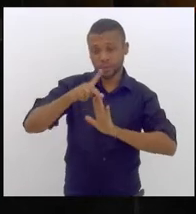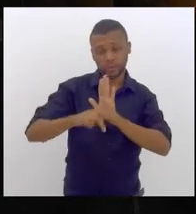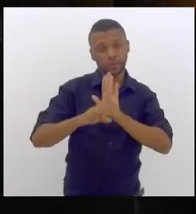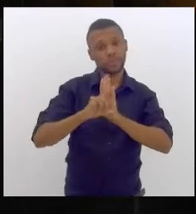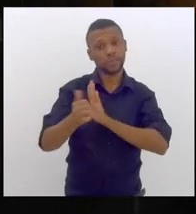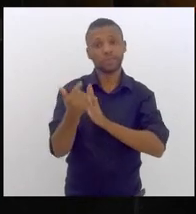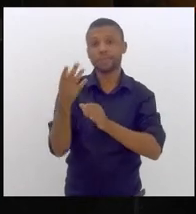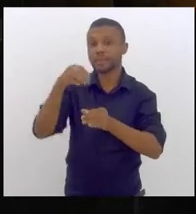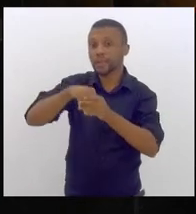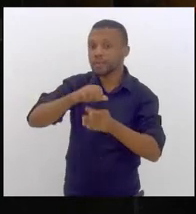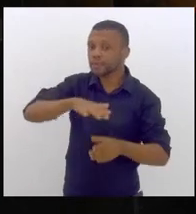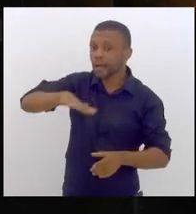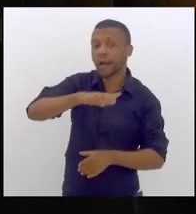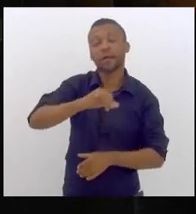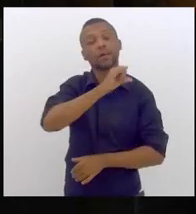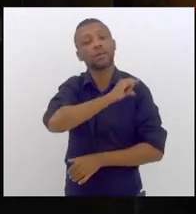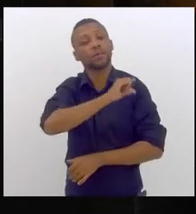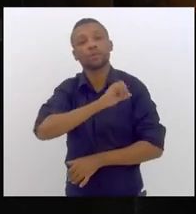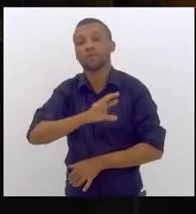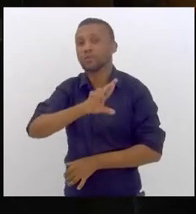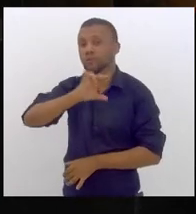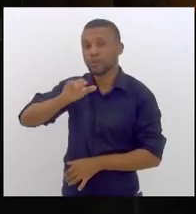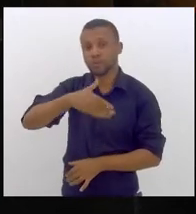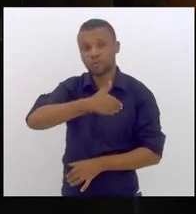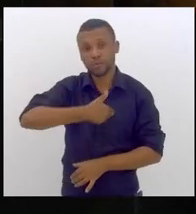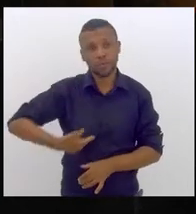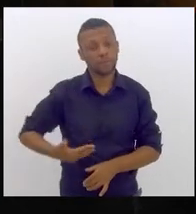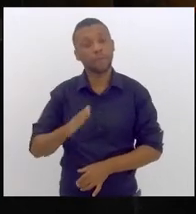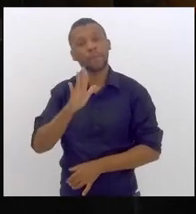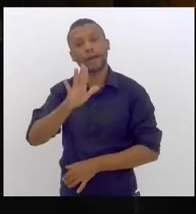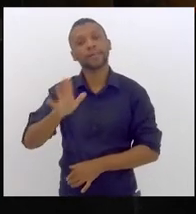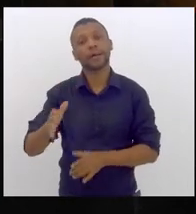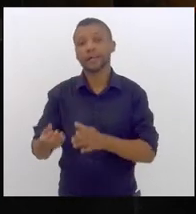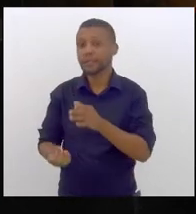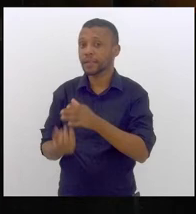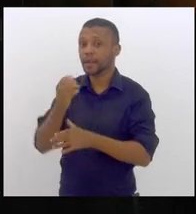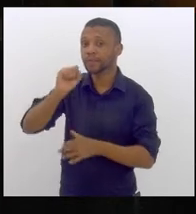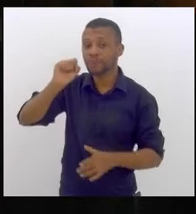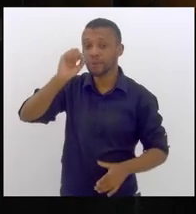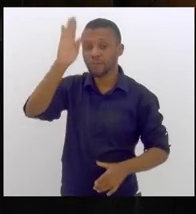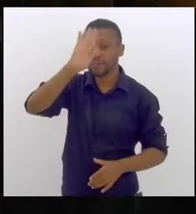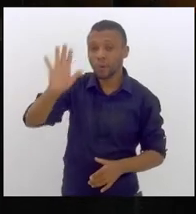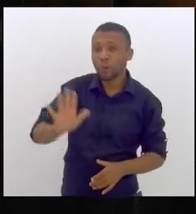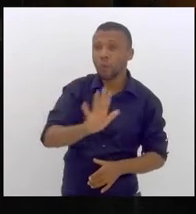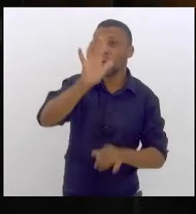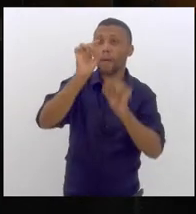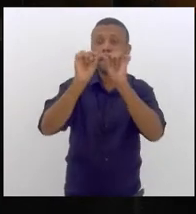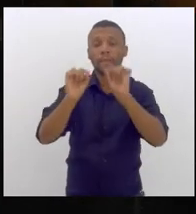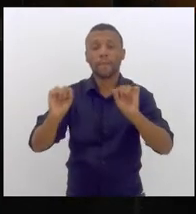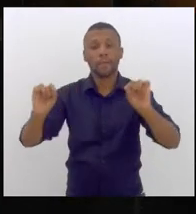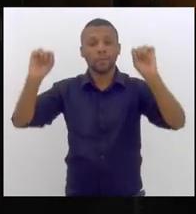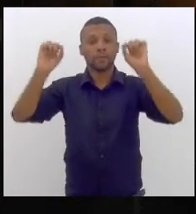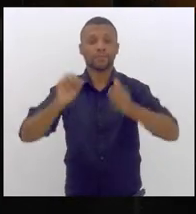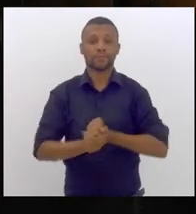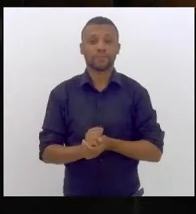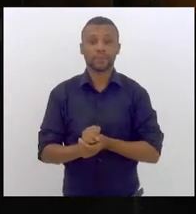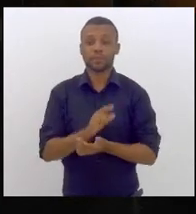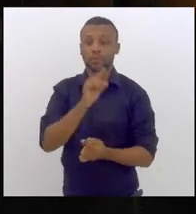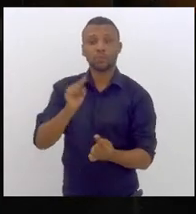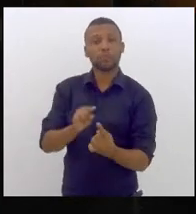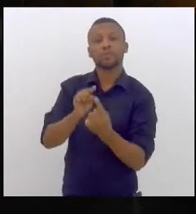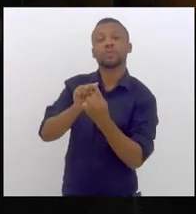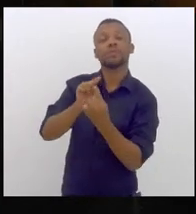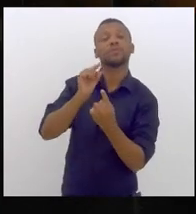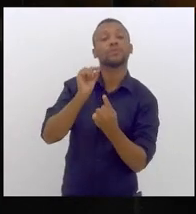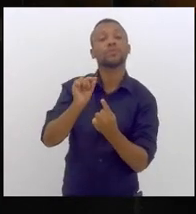do Estado do Rio de Janeiro, mas ele já é consolidado no âmbito nacional, então ele vem em busca de